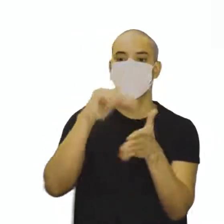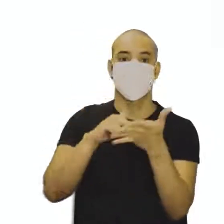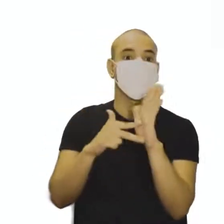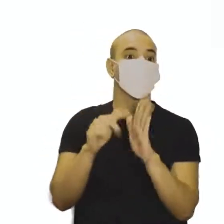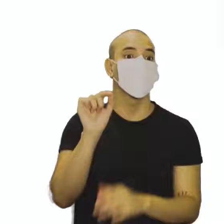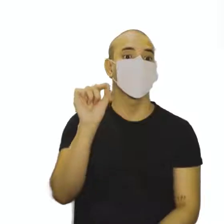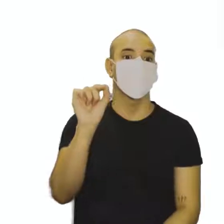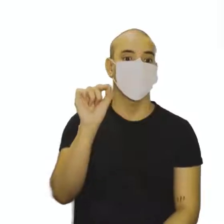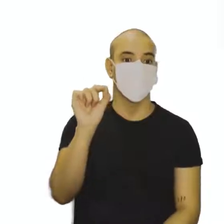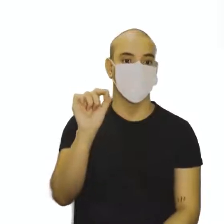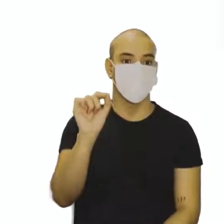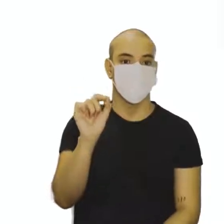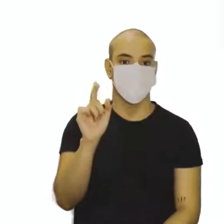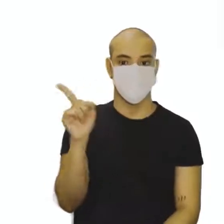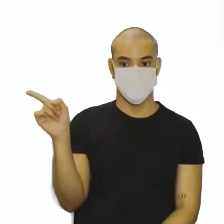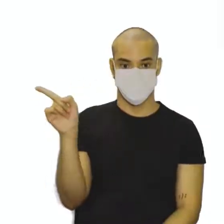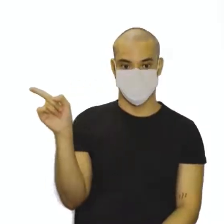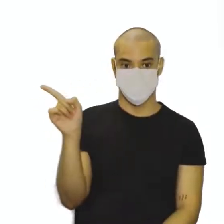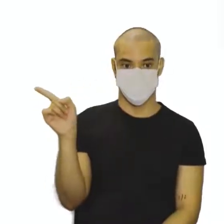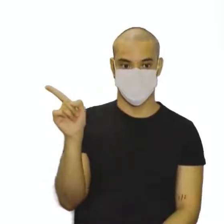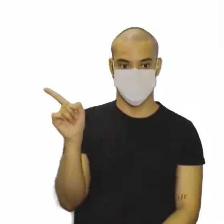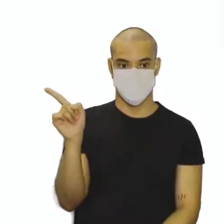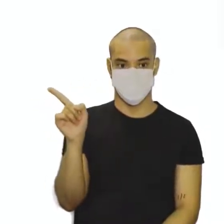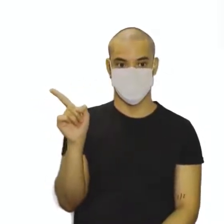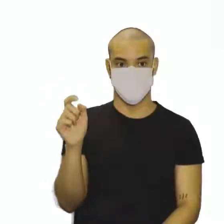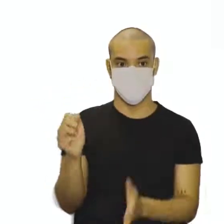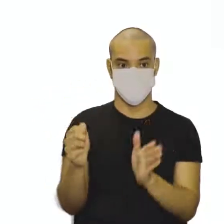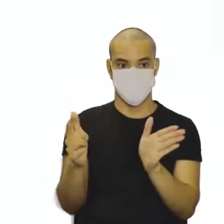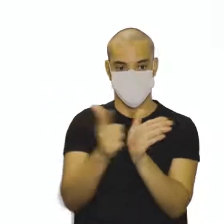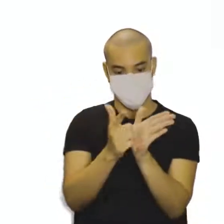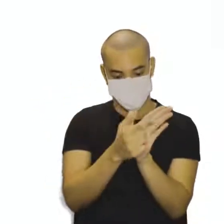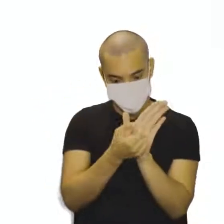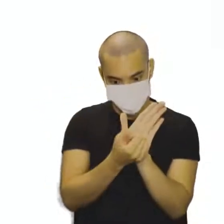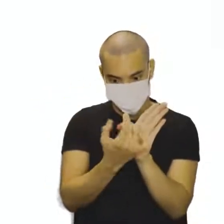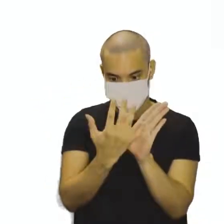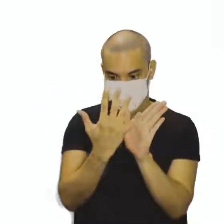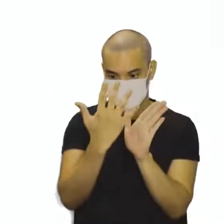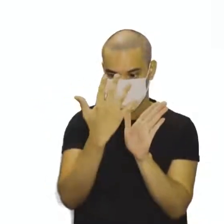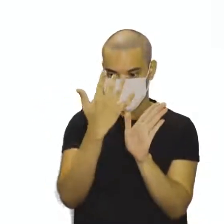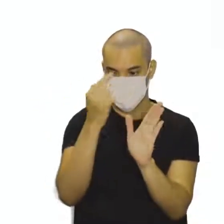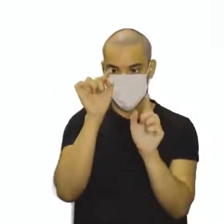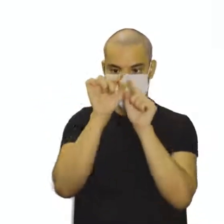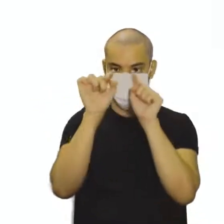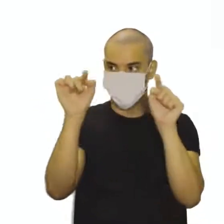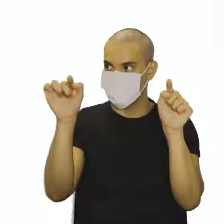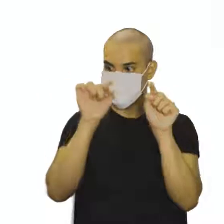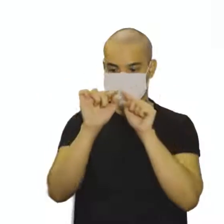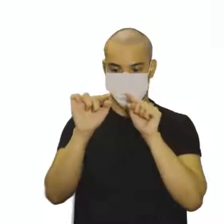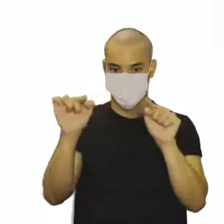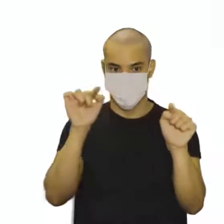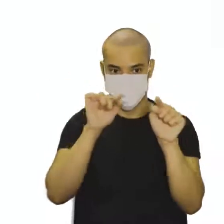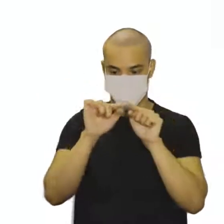caso, olha só, o campo magnético por pontinhos, olha aí.